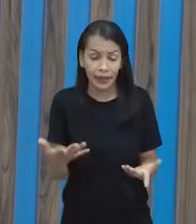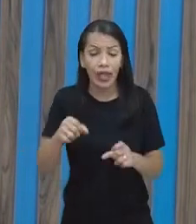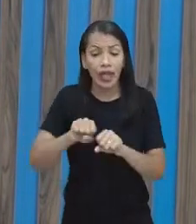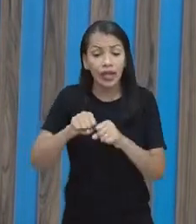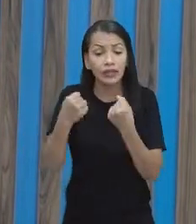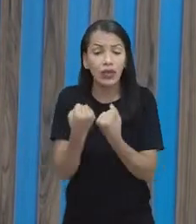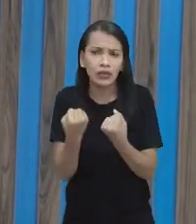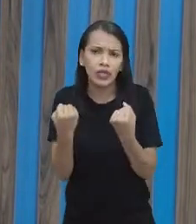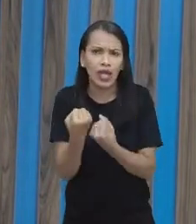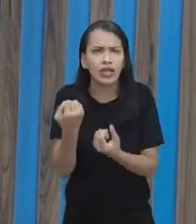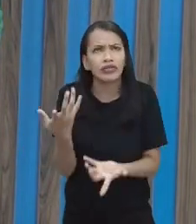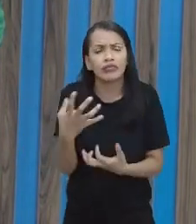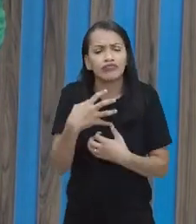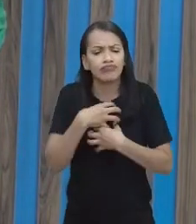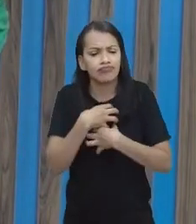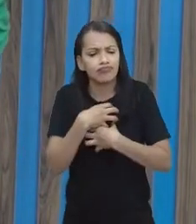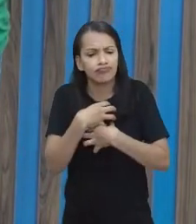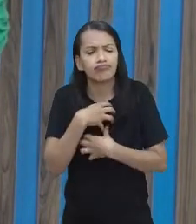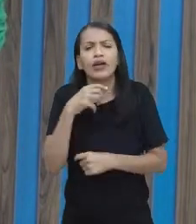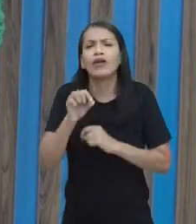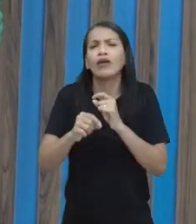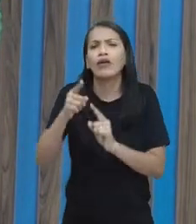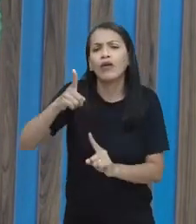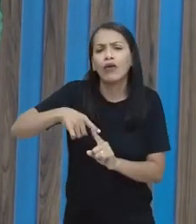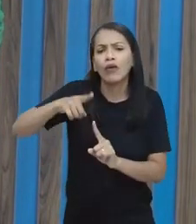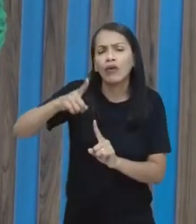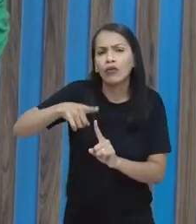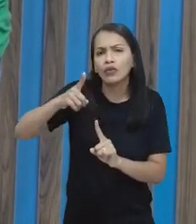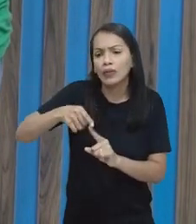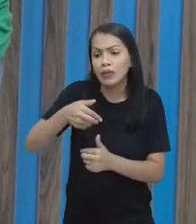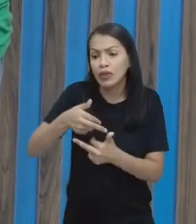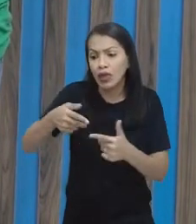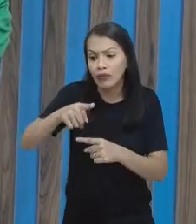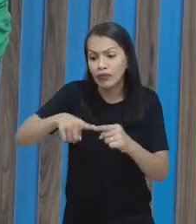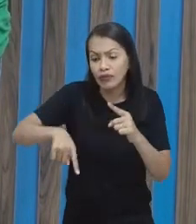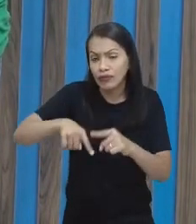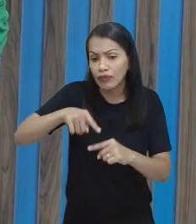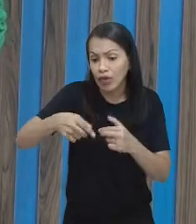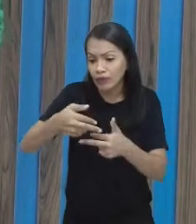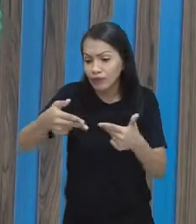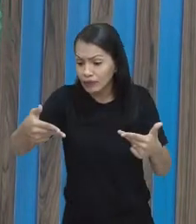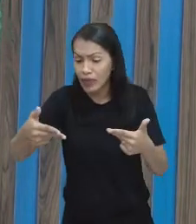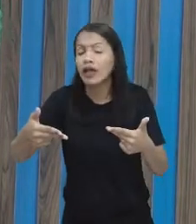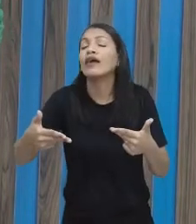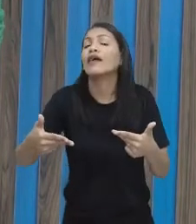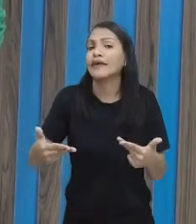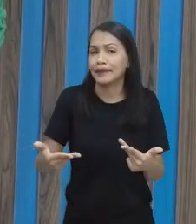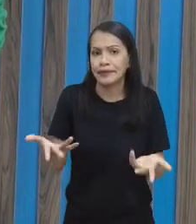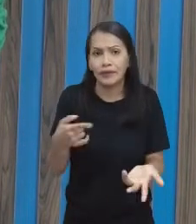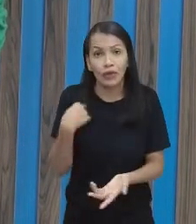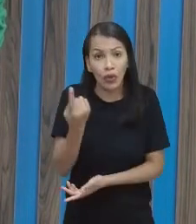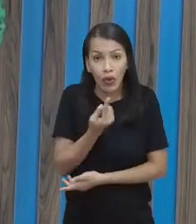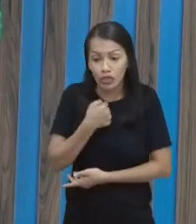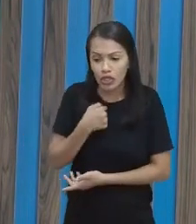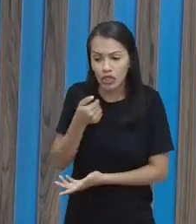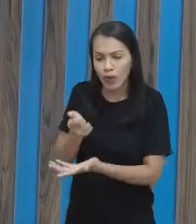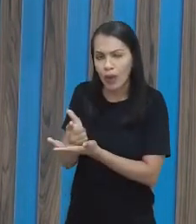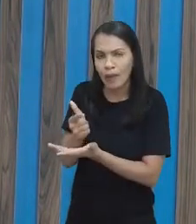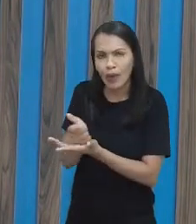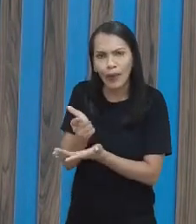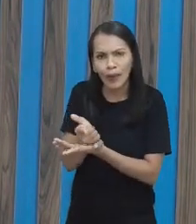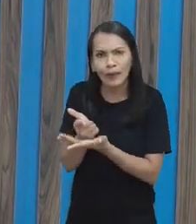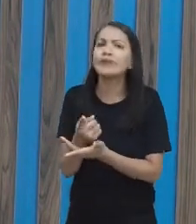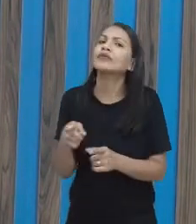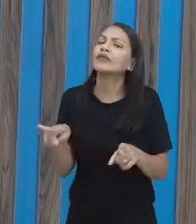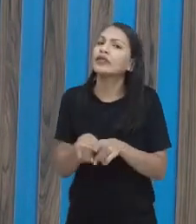sociedade, como é impactada, né, com aquele tipo de produto sendo financiado por nós, não é? E